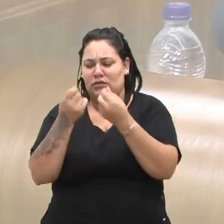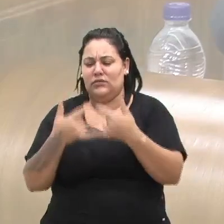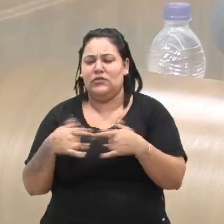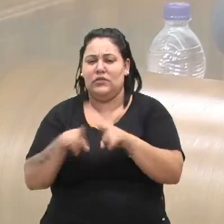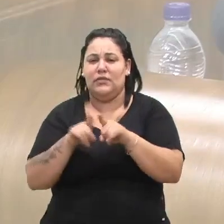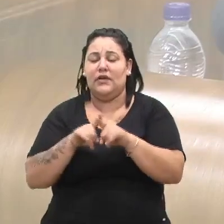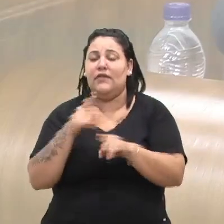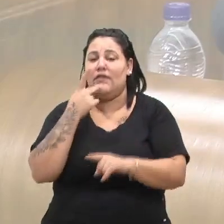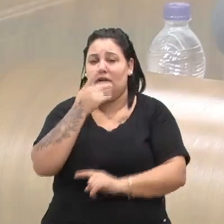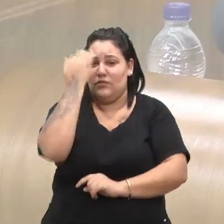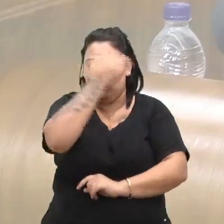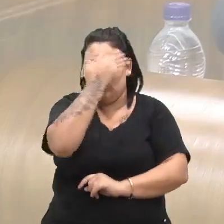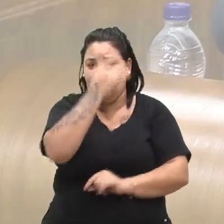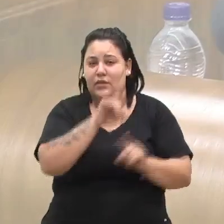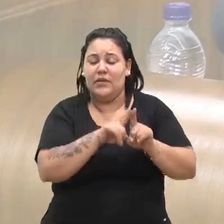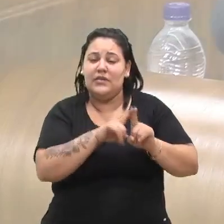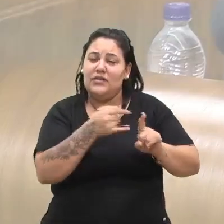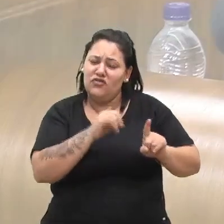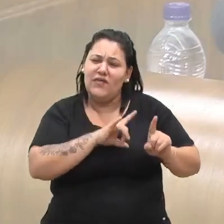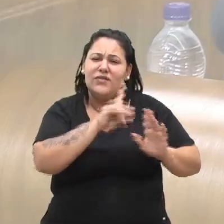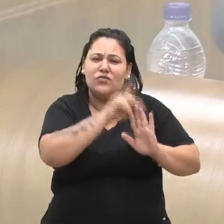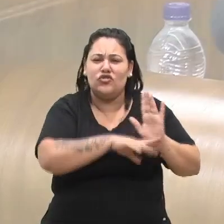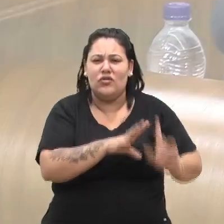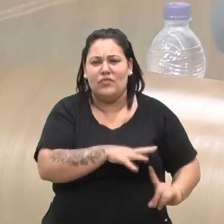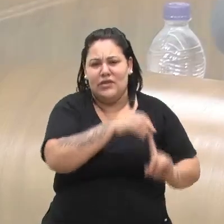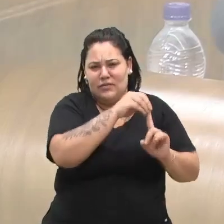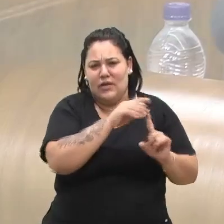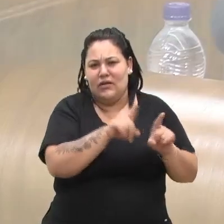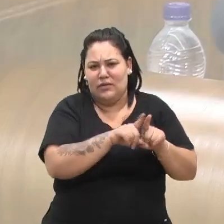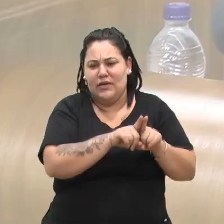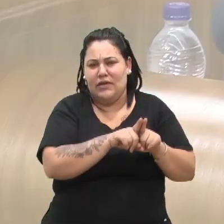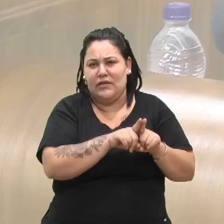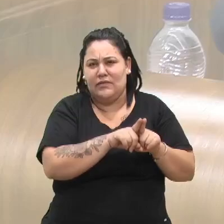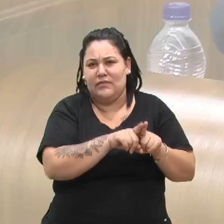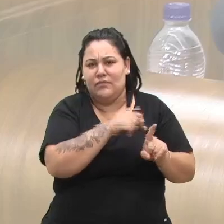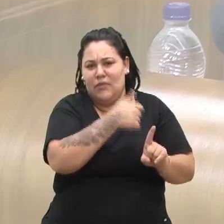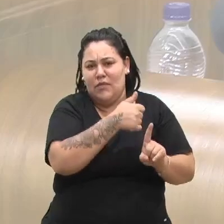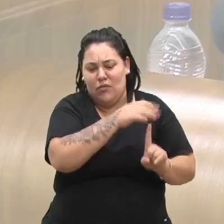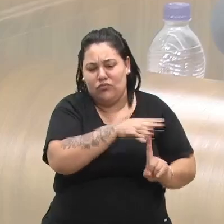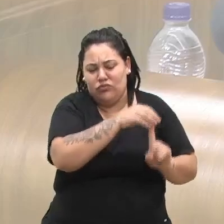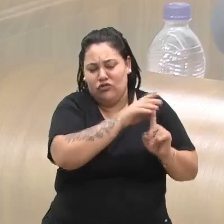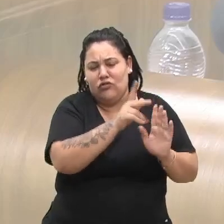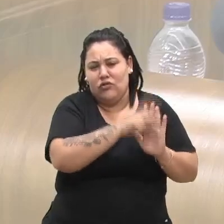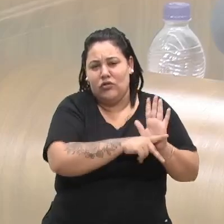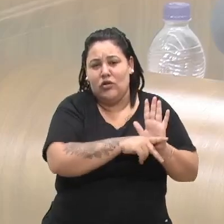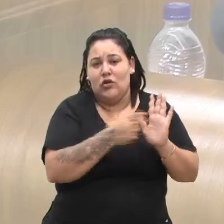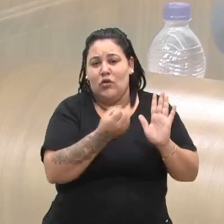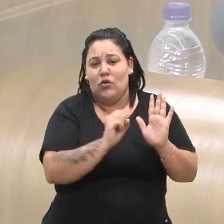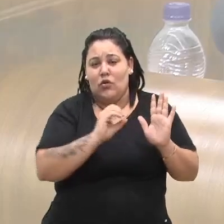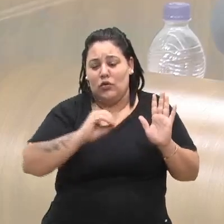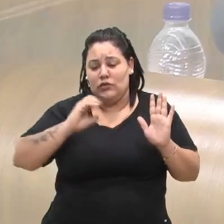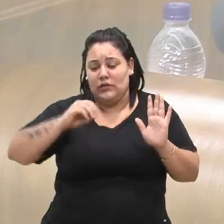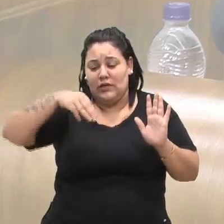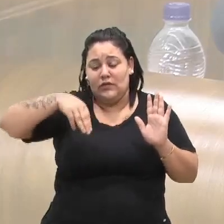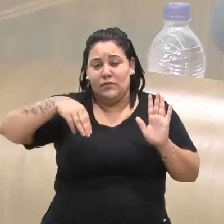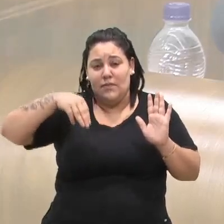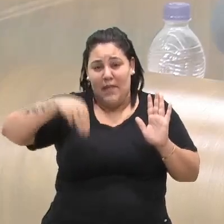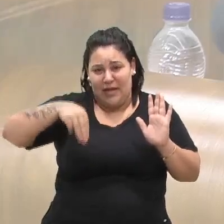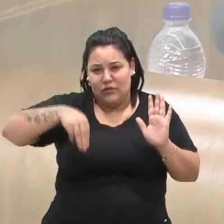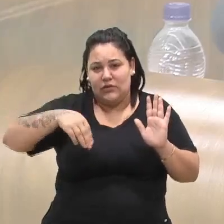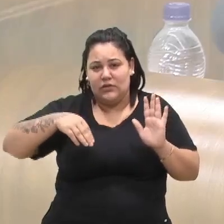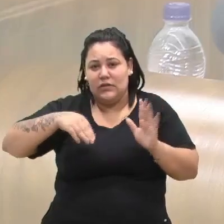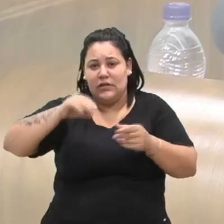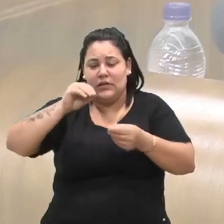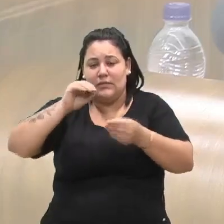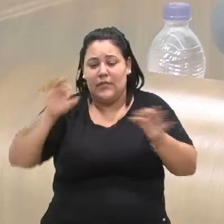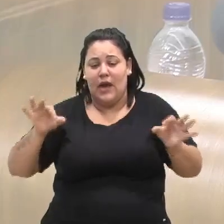fosse o projeto piloto. Os 800 metros que falta ligar a Estrada Velha de Flores da Cunha a Caxias, Flores